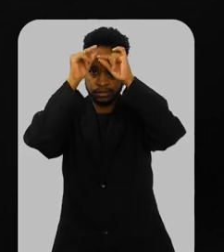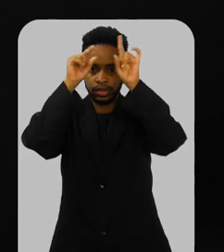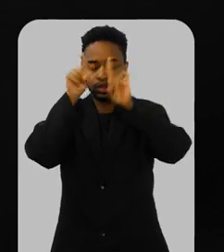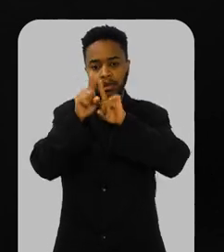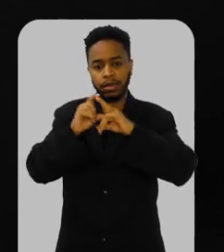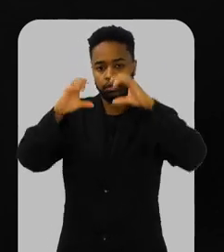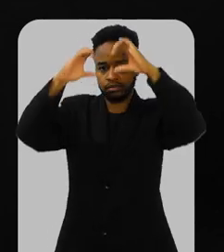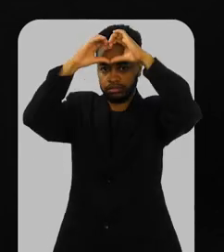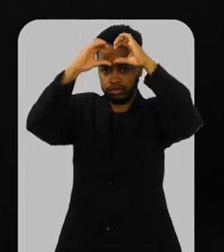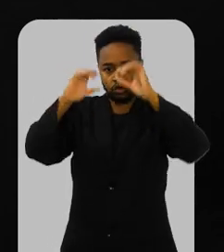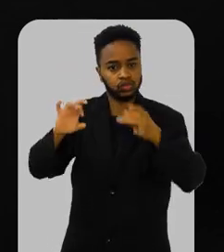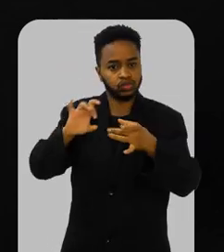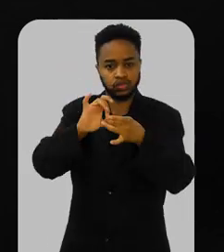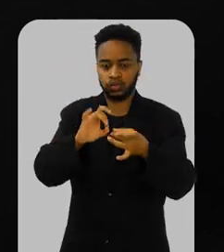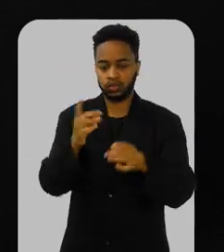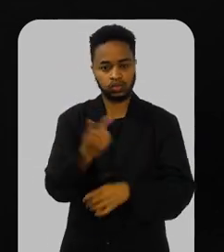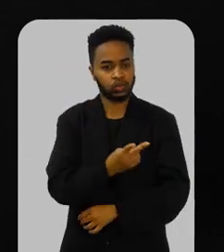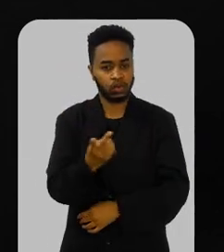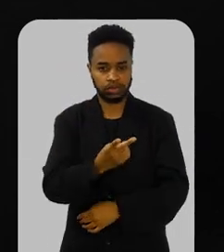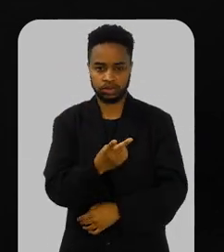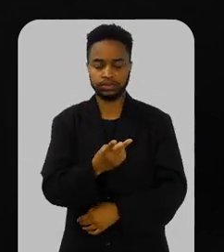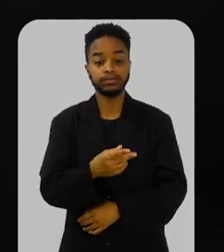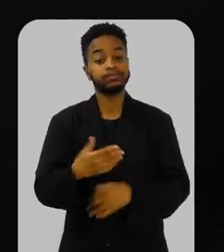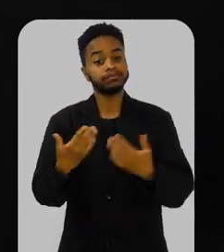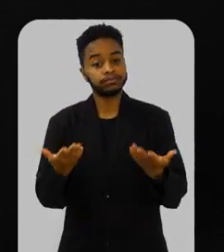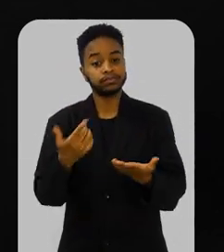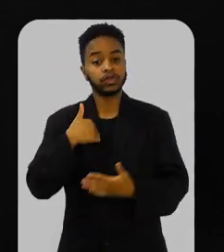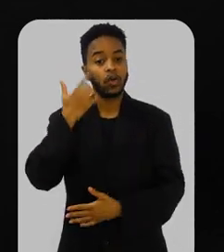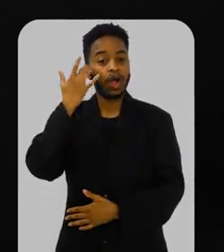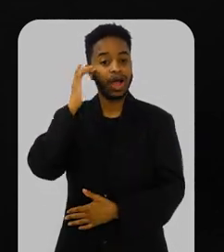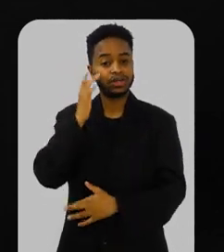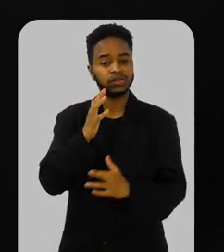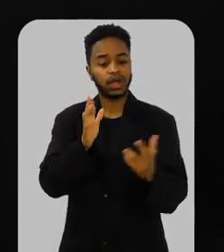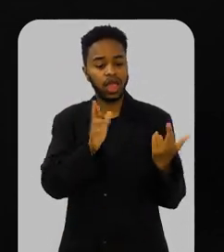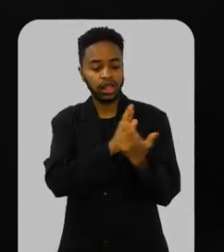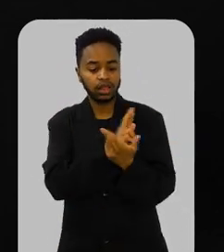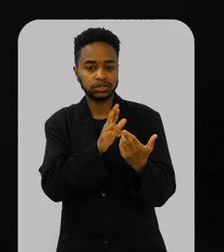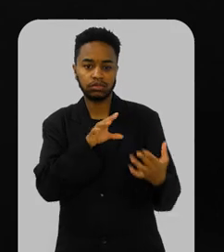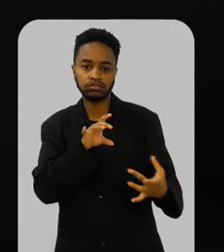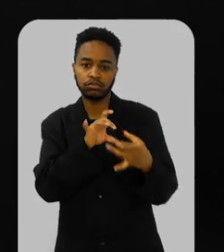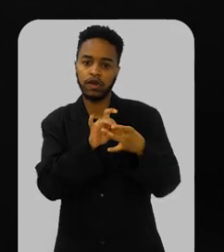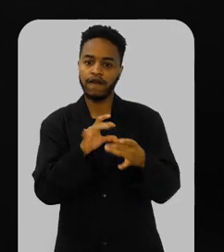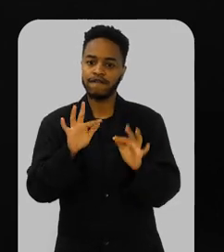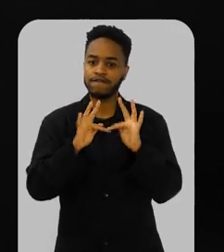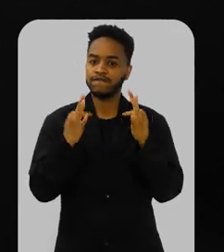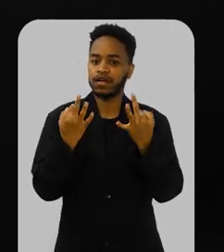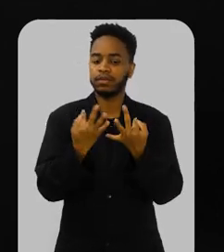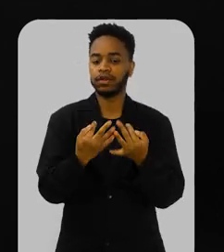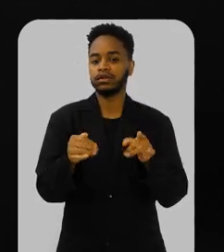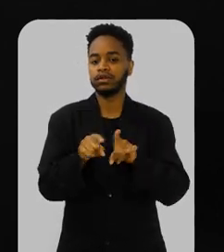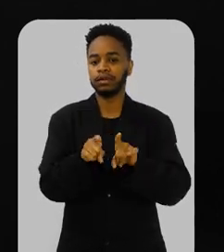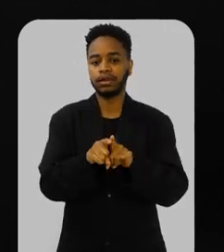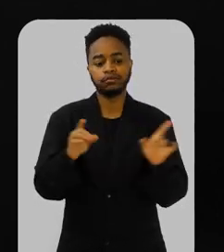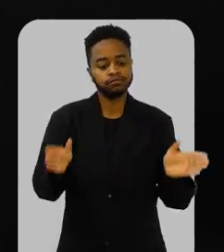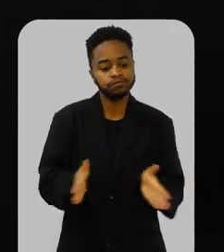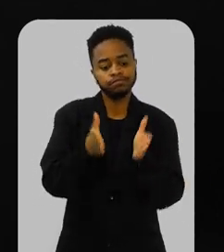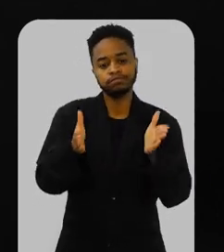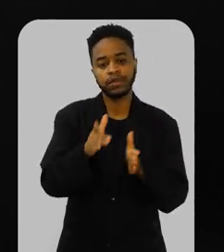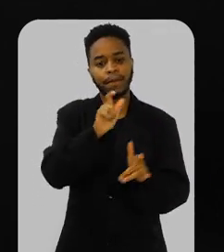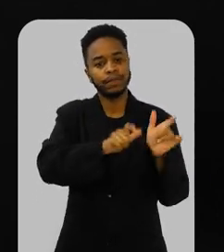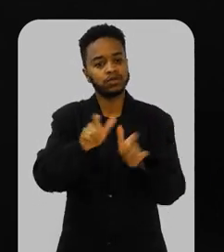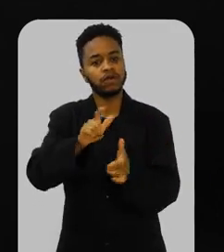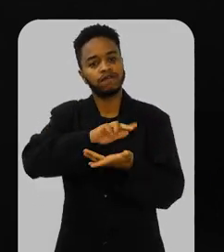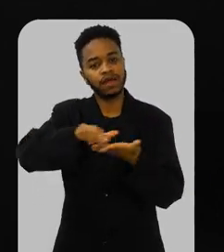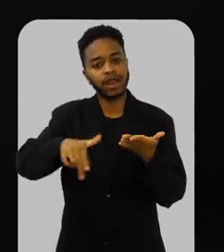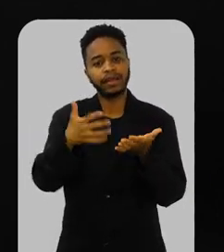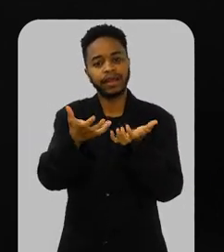né? Vale para os dois. Então você acha que essa relação familiar também leva a muitas pessoas a querer ser